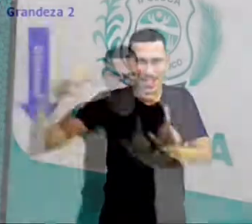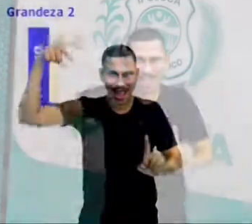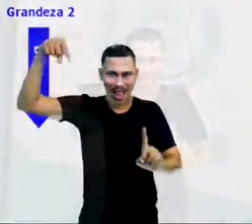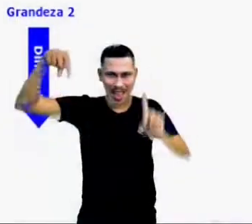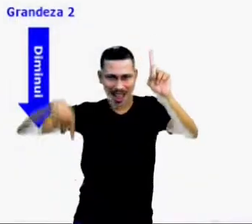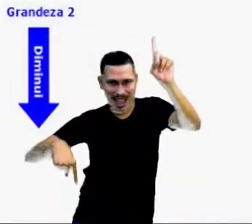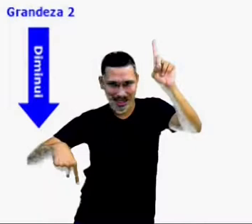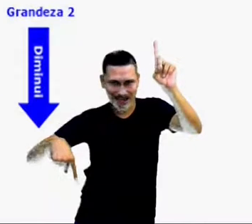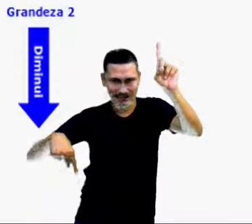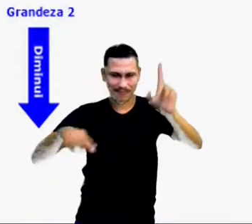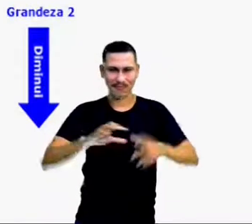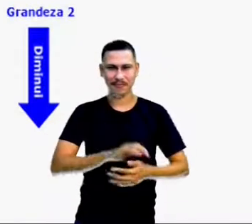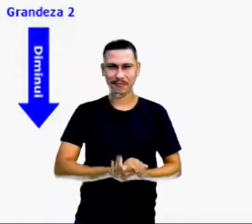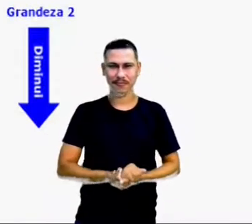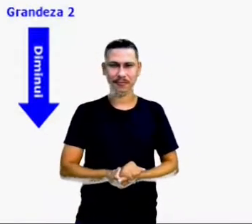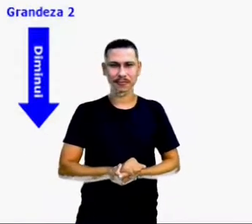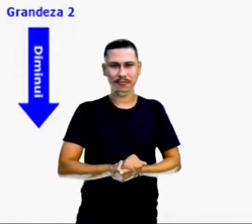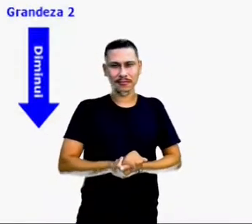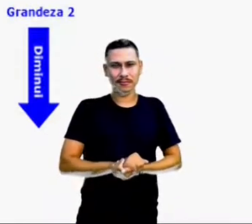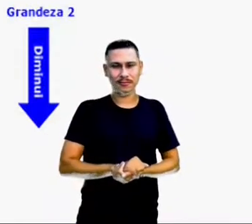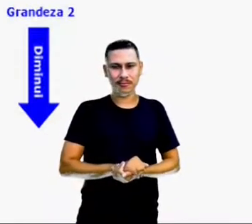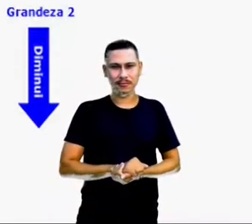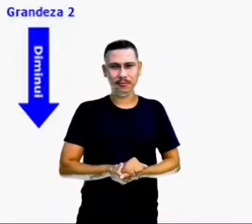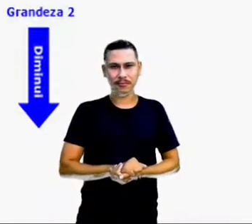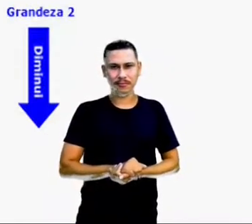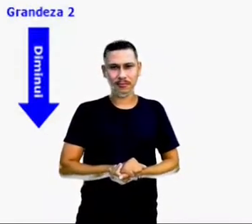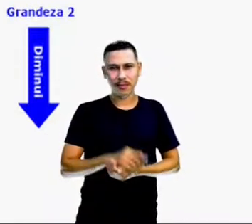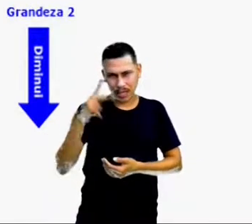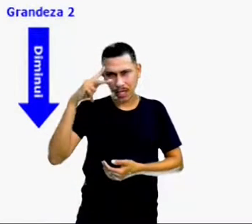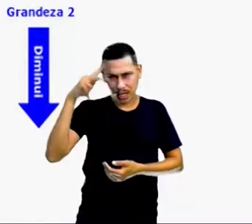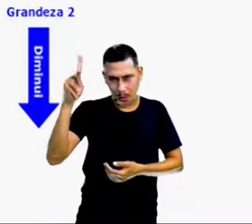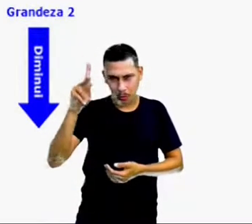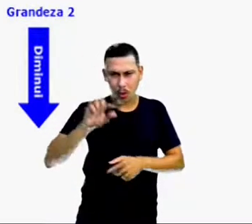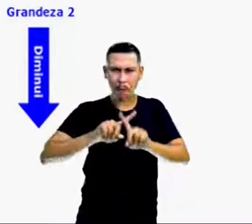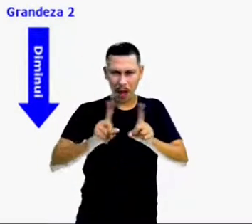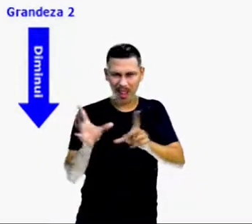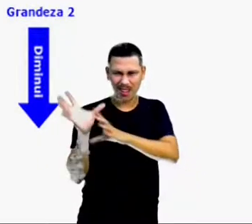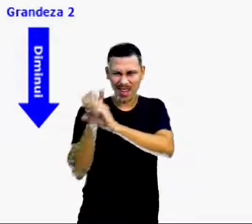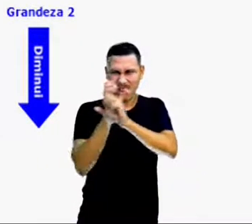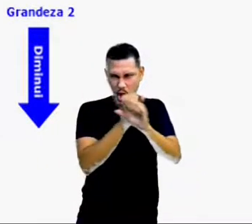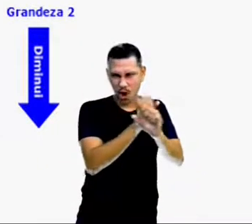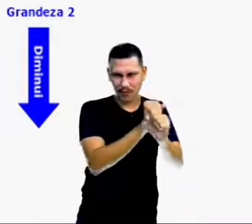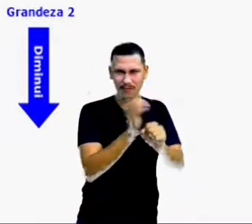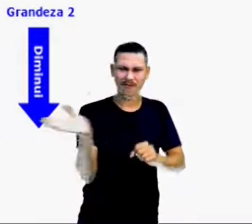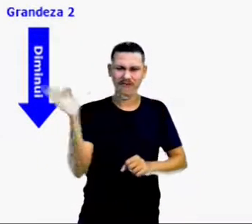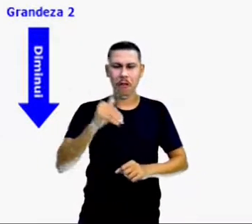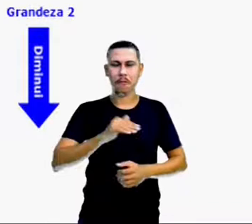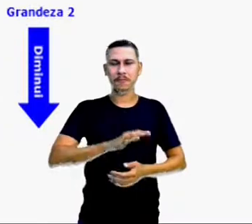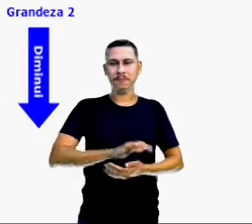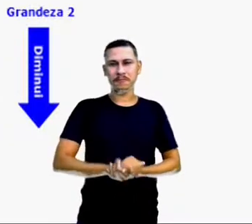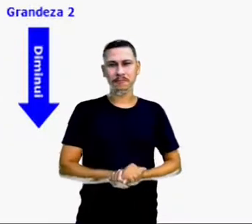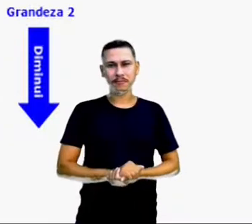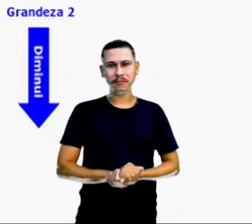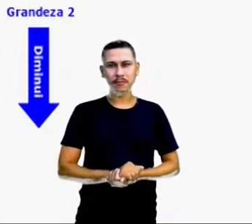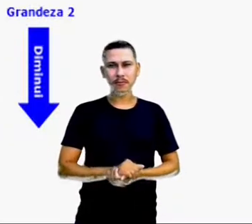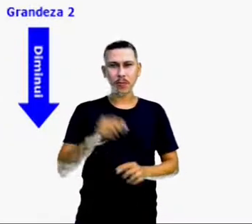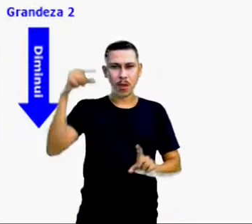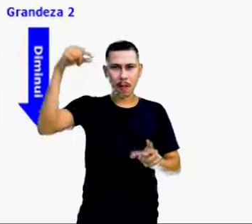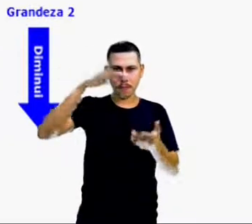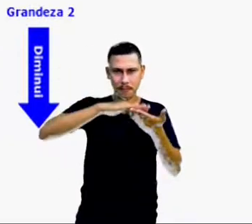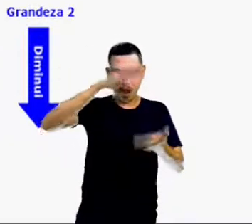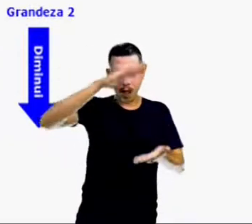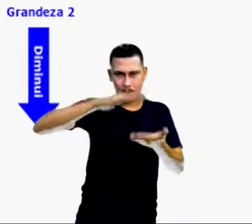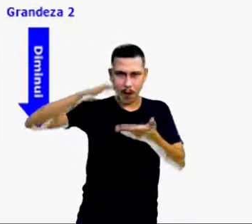inversamente proporcionais. Relembrou? Mas vamos calcular. Vamos lá. Lembrando que nas grandezas